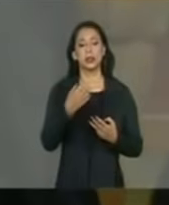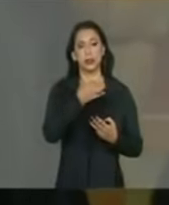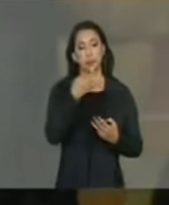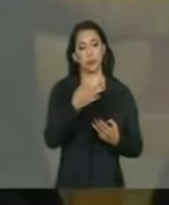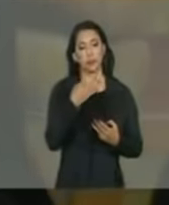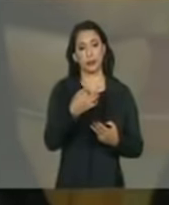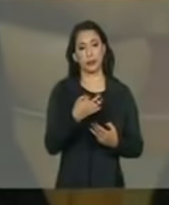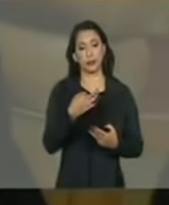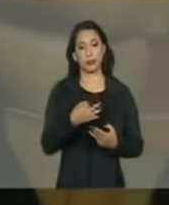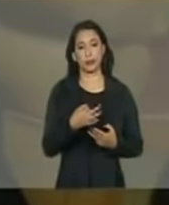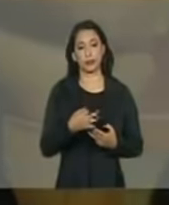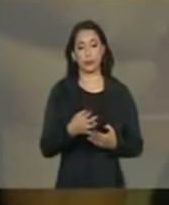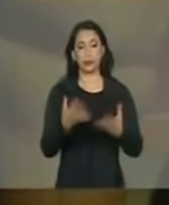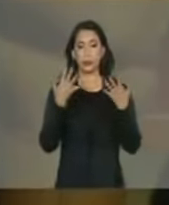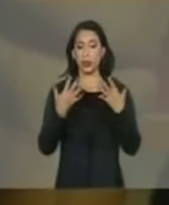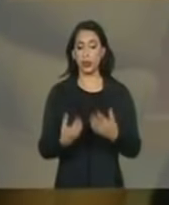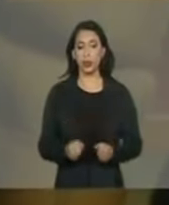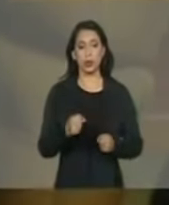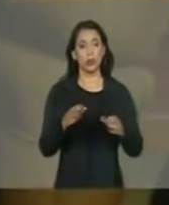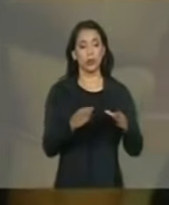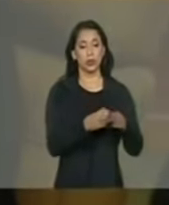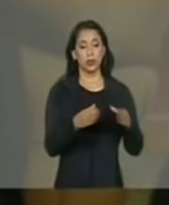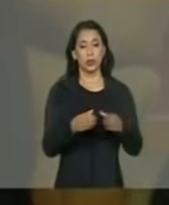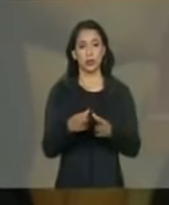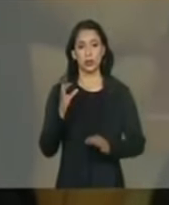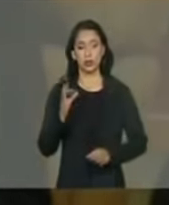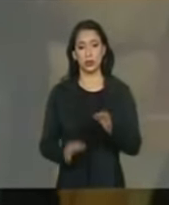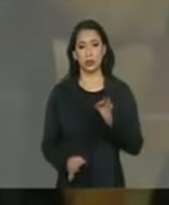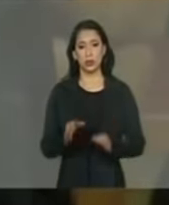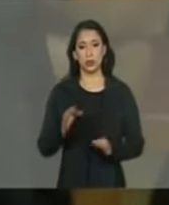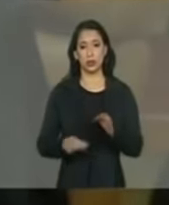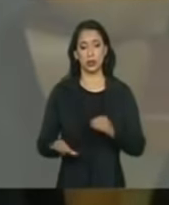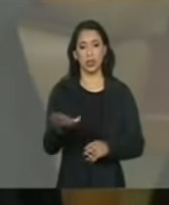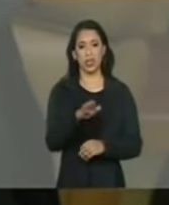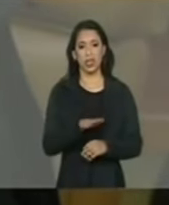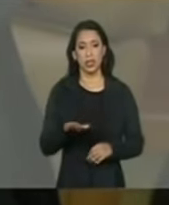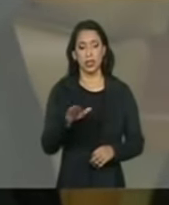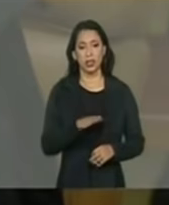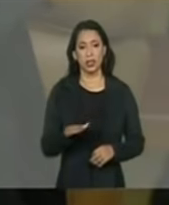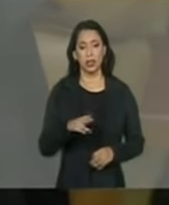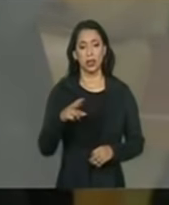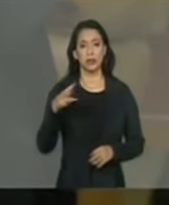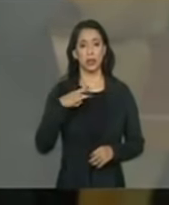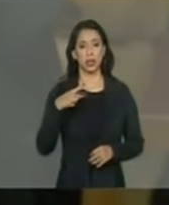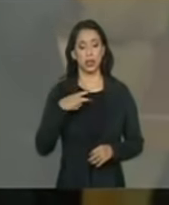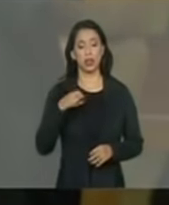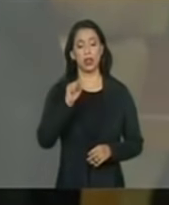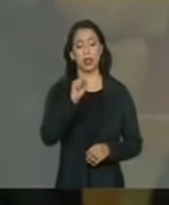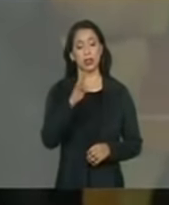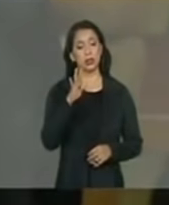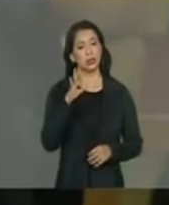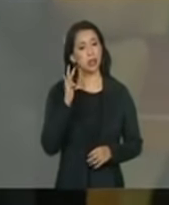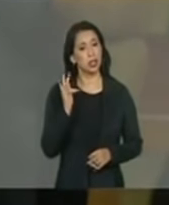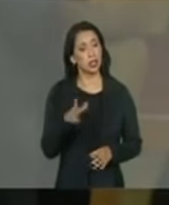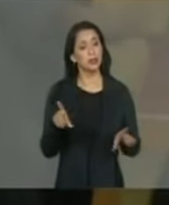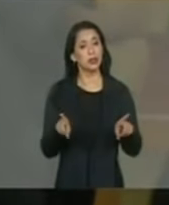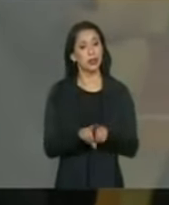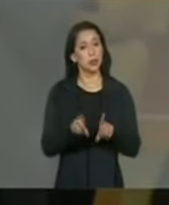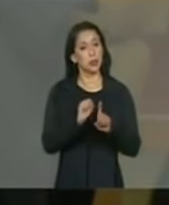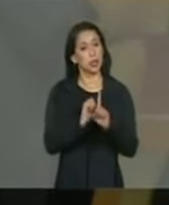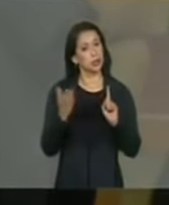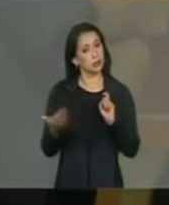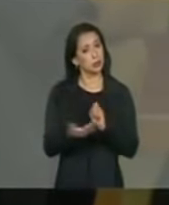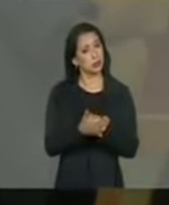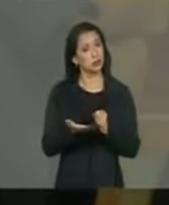recolhida pelos tribunais em geral e particularmente pelo supremo tribunal federal eu aqui menciona